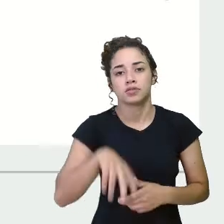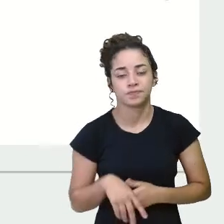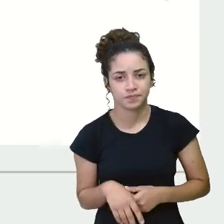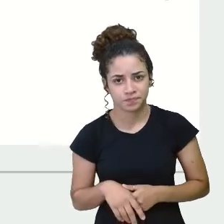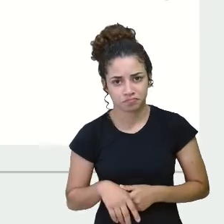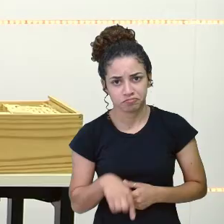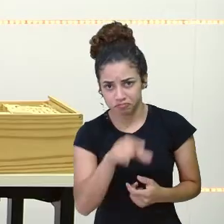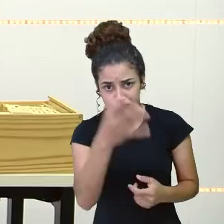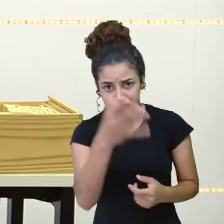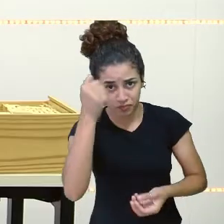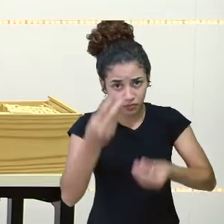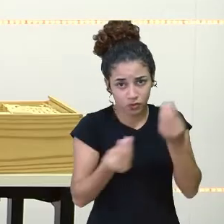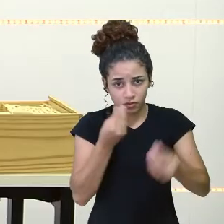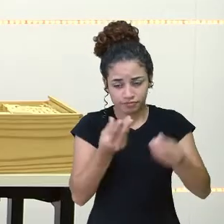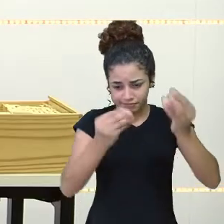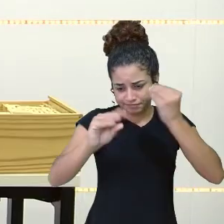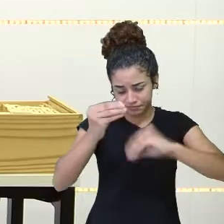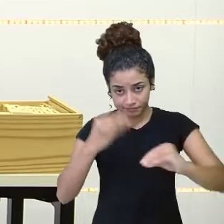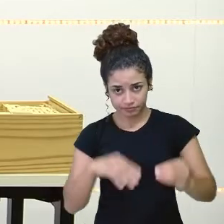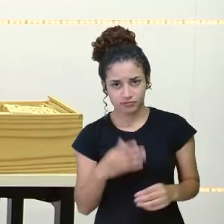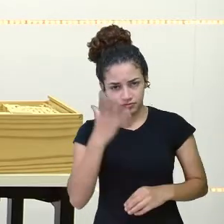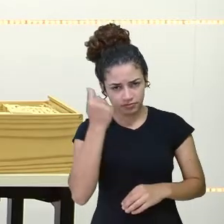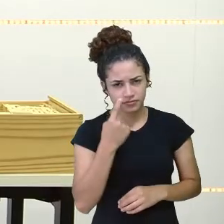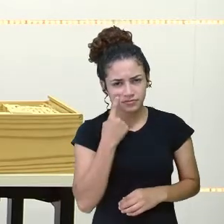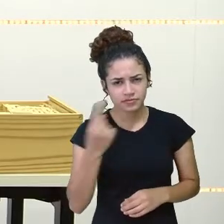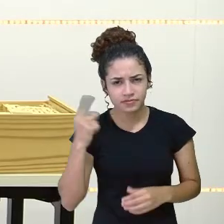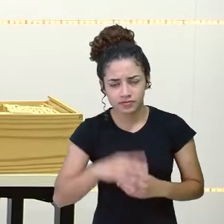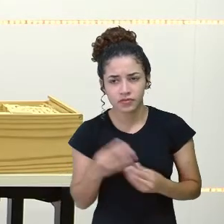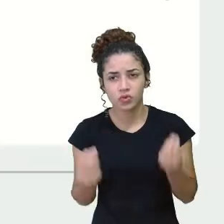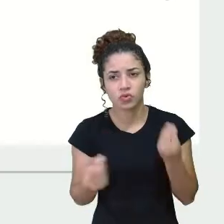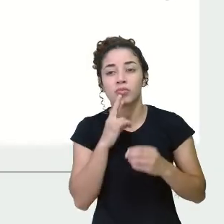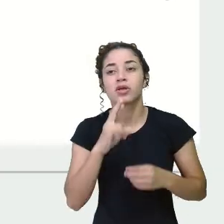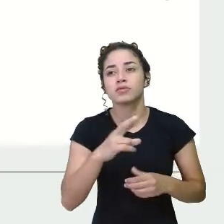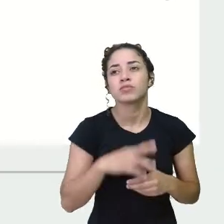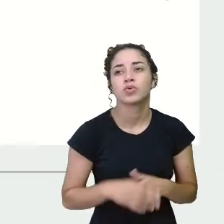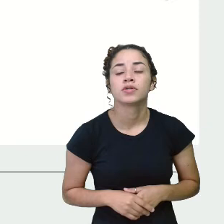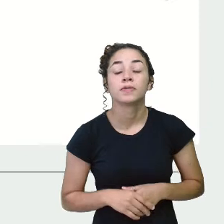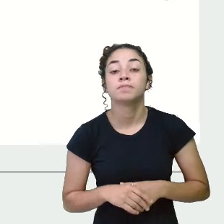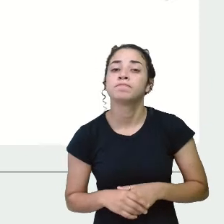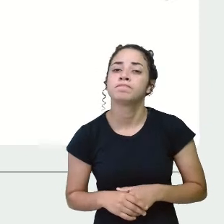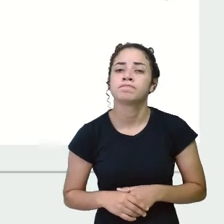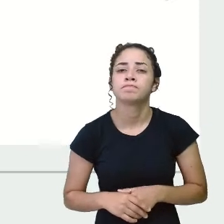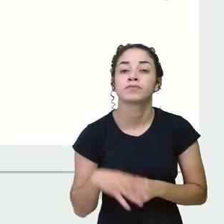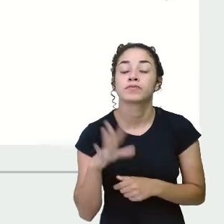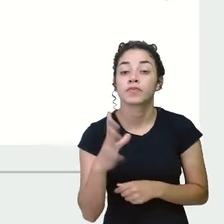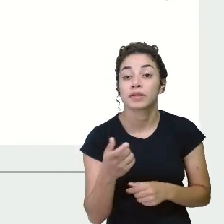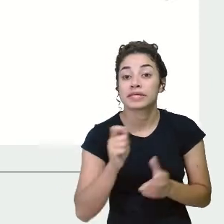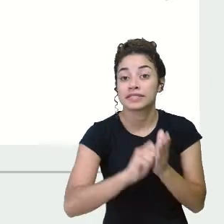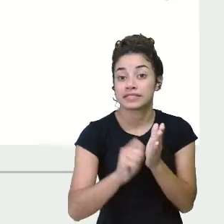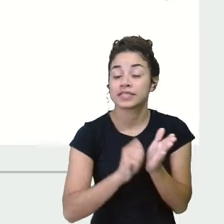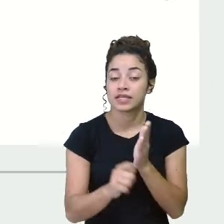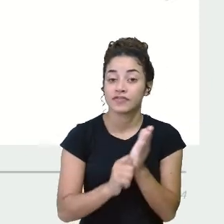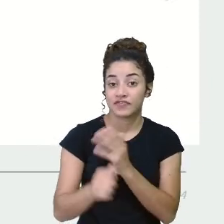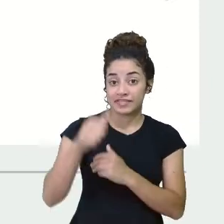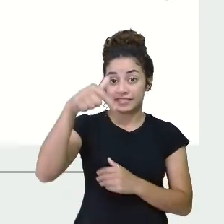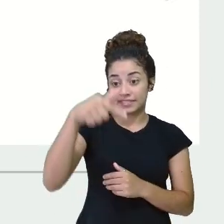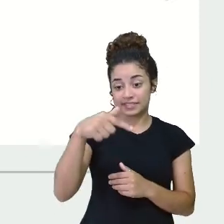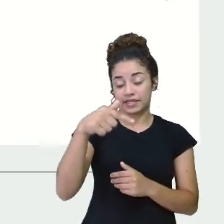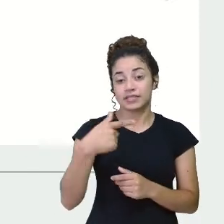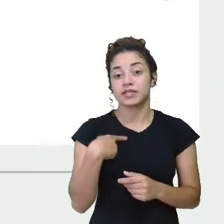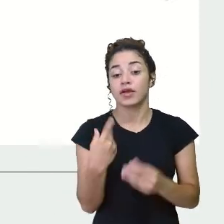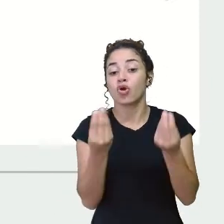vai saber dizer? Vamos ver aqui o que responderam para Pedrinho. Para escrever o 7,